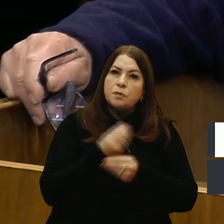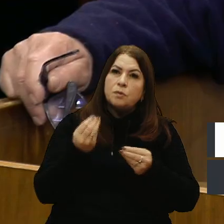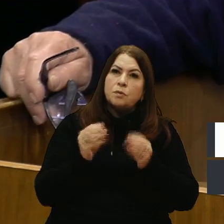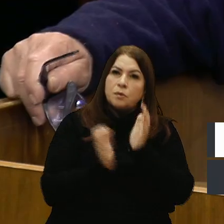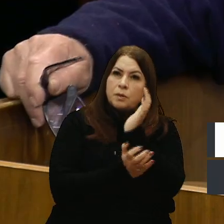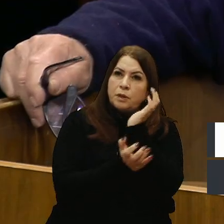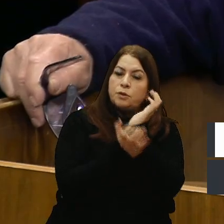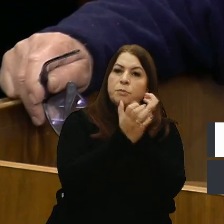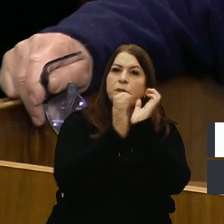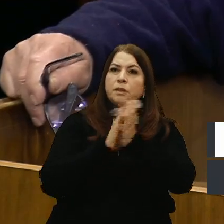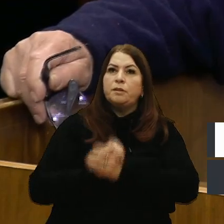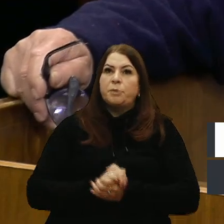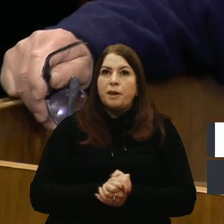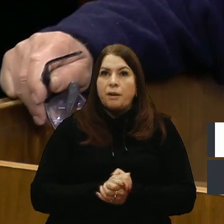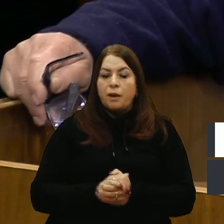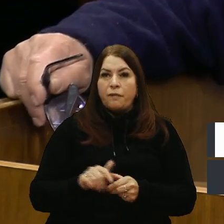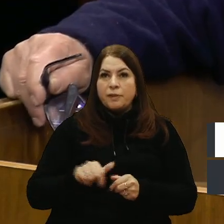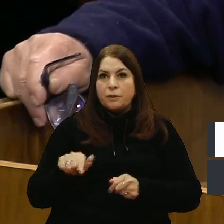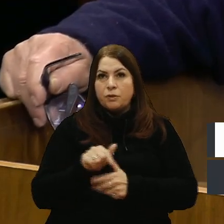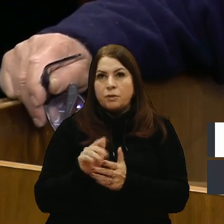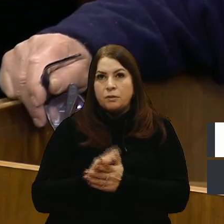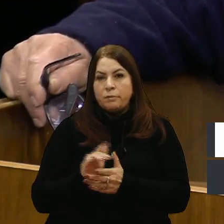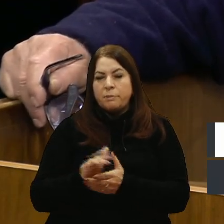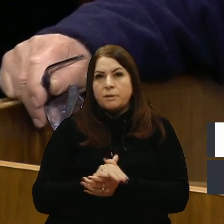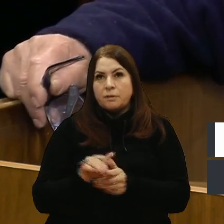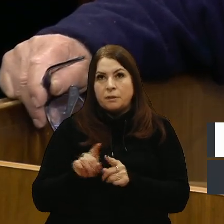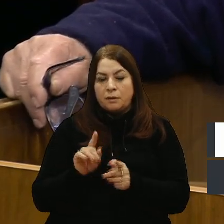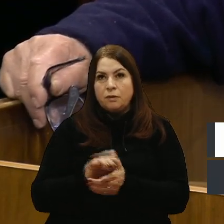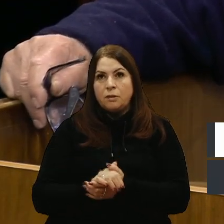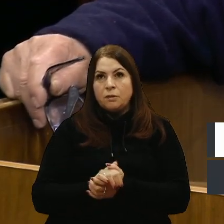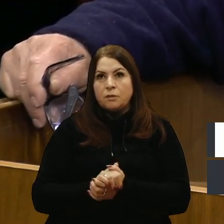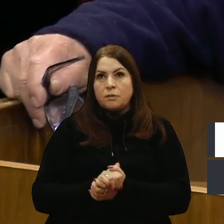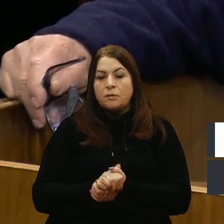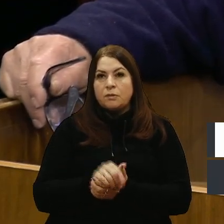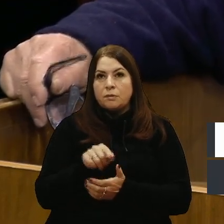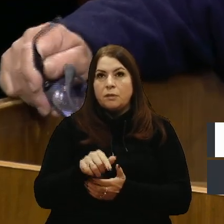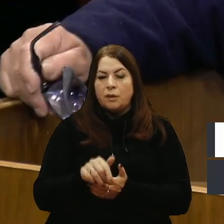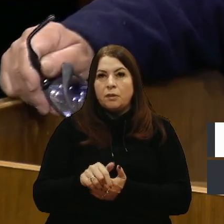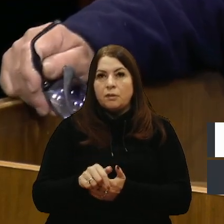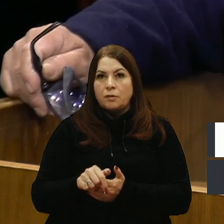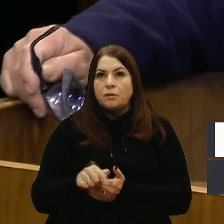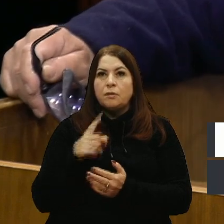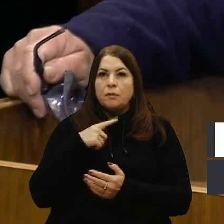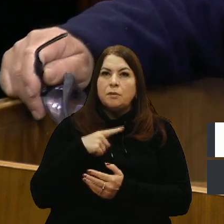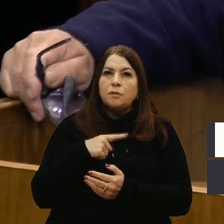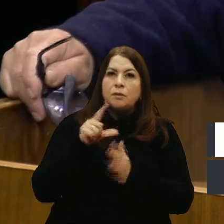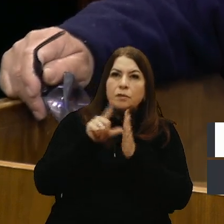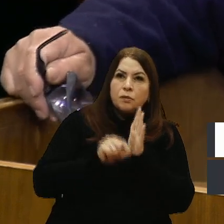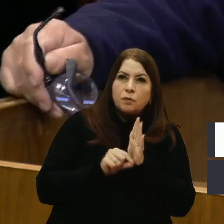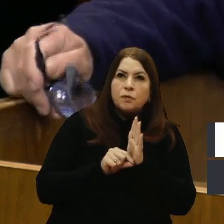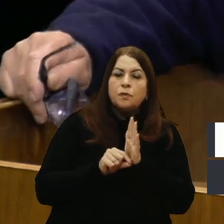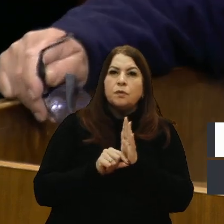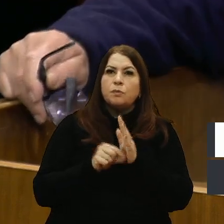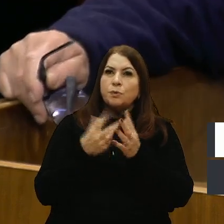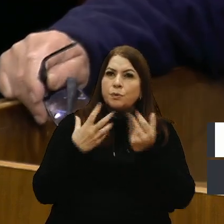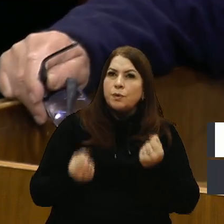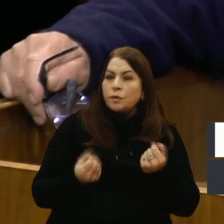vacinas têm redução de adesão. Então, quando tem redução de adesão,